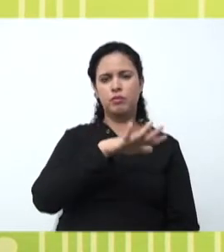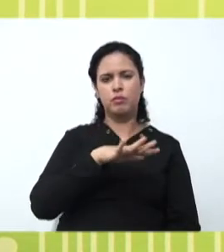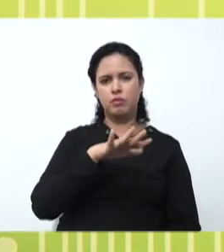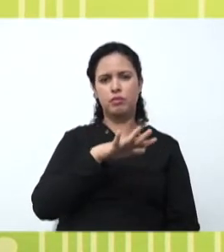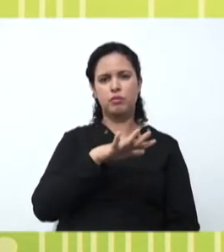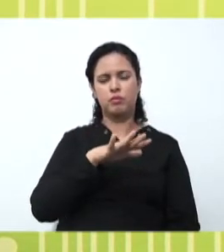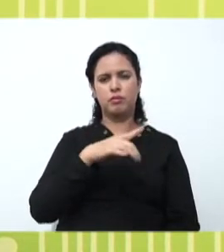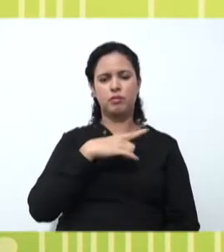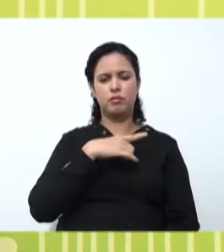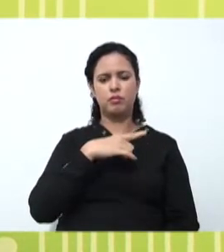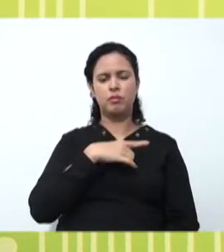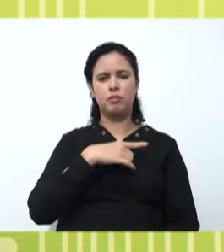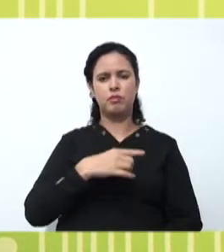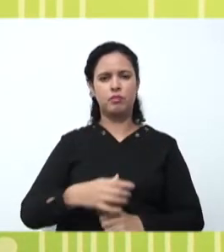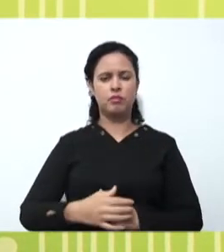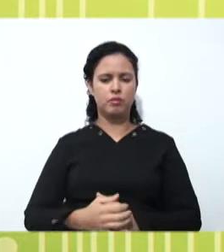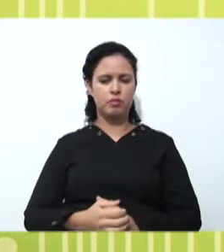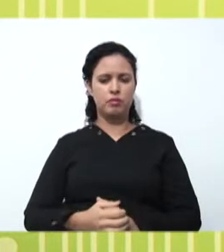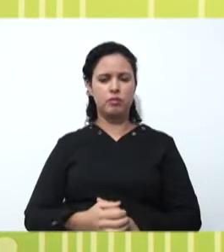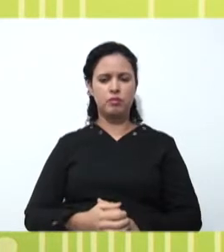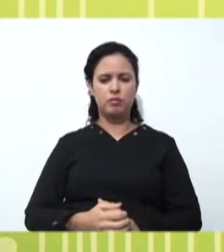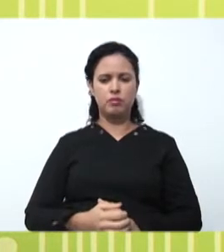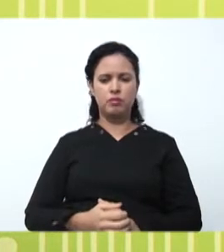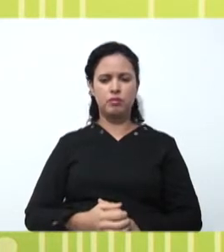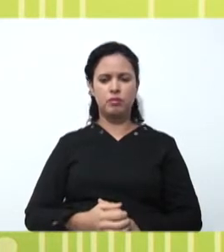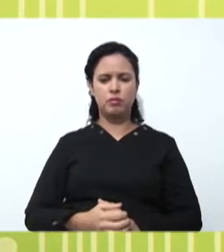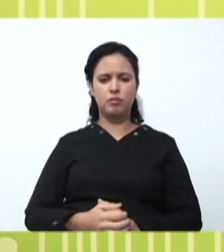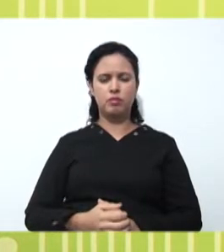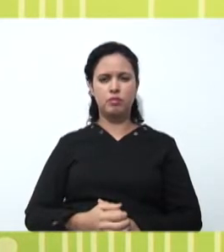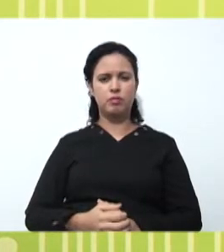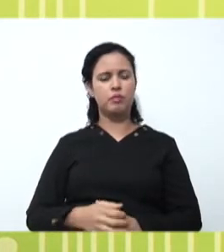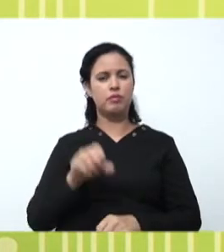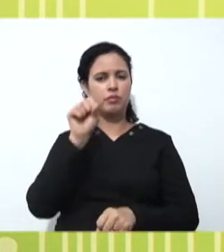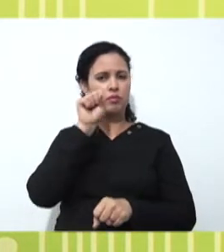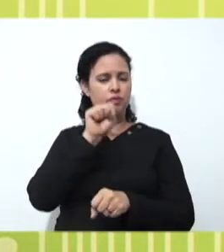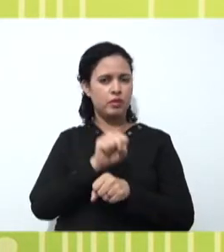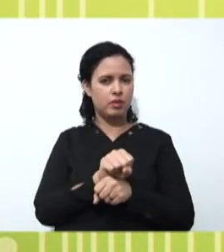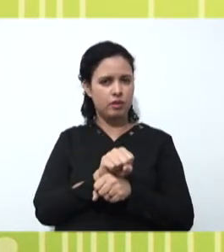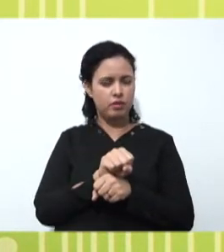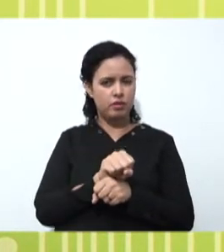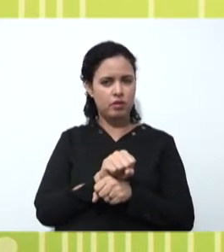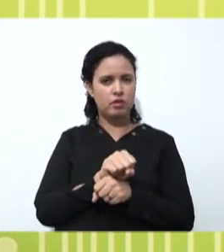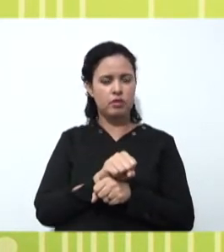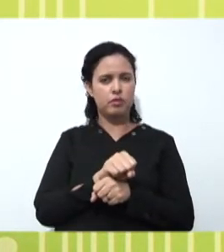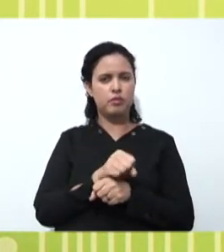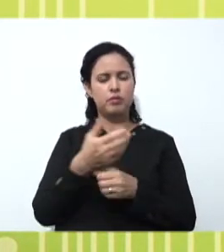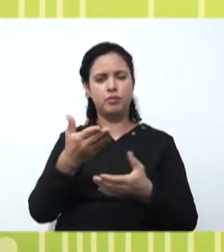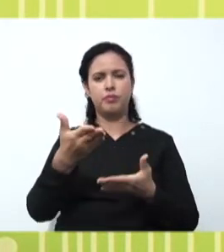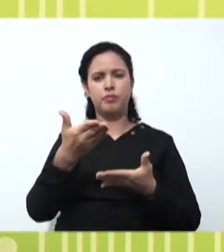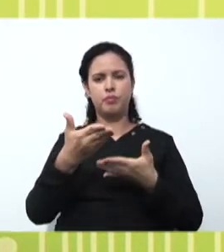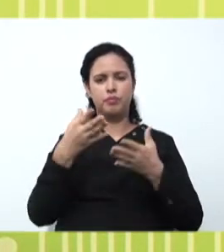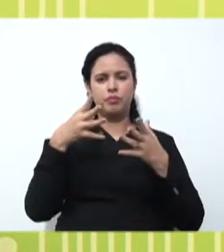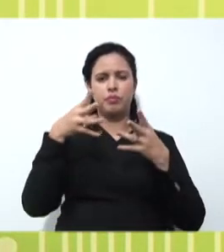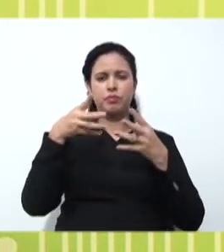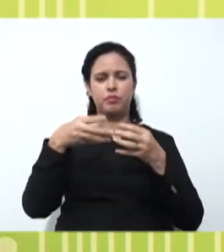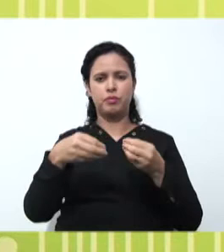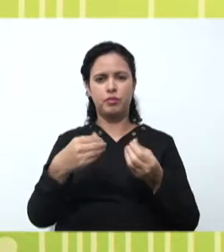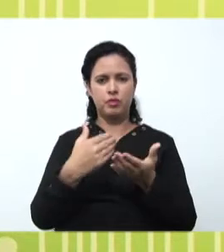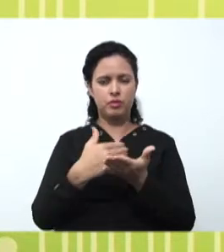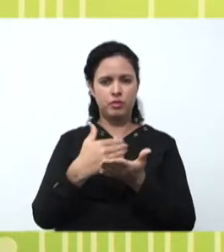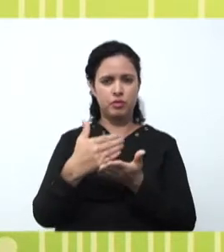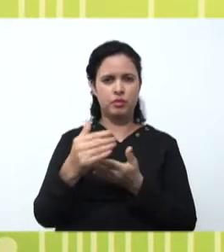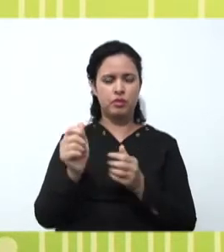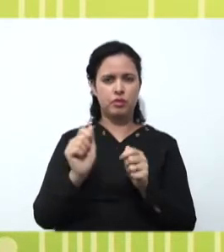está. Pessoal, a gente vai fazer um intervalo e eu vou convidar vocês a começar a